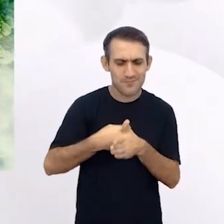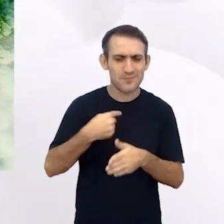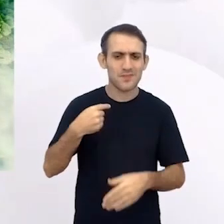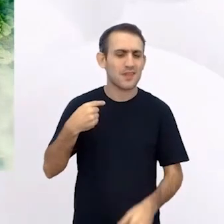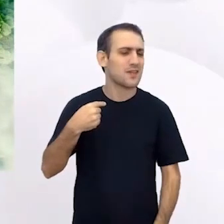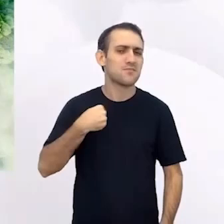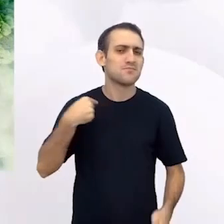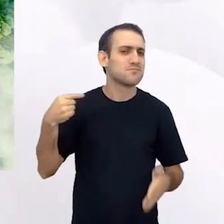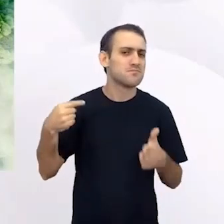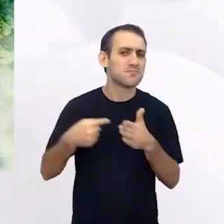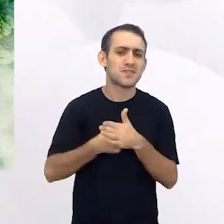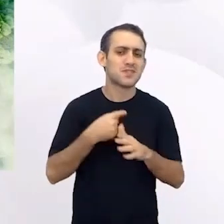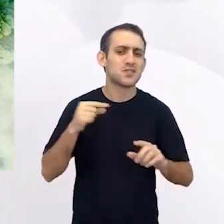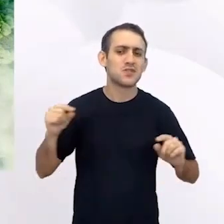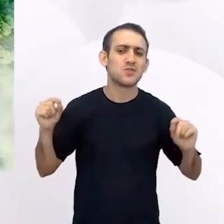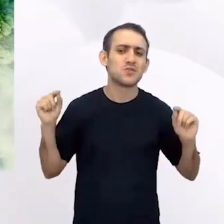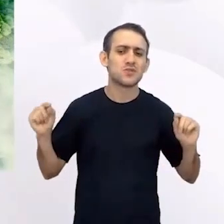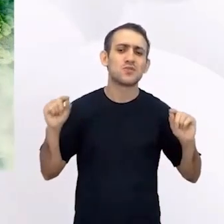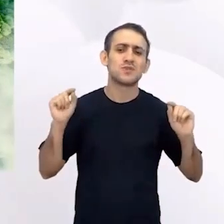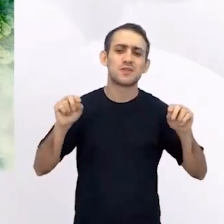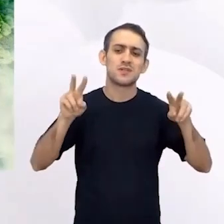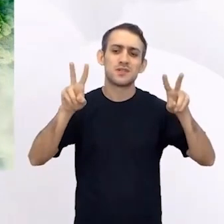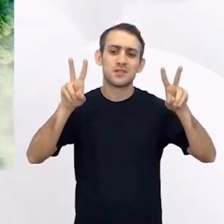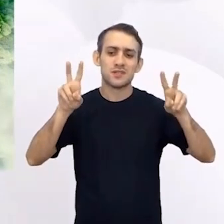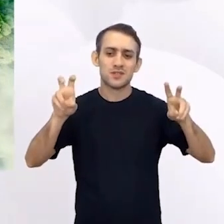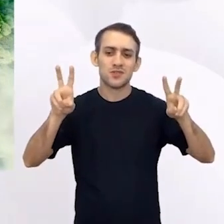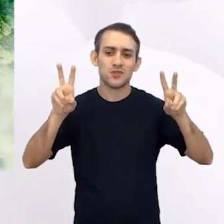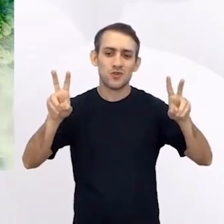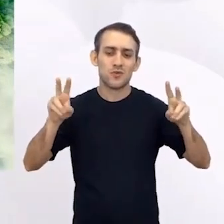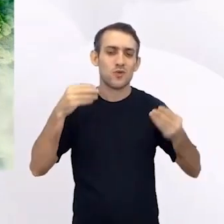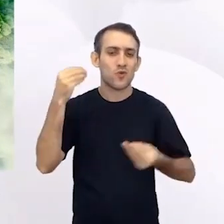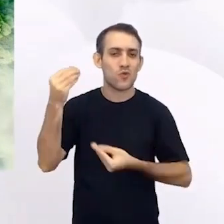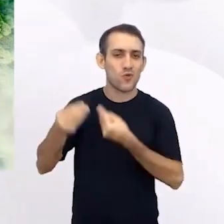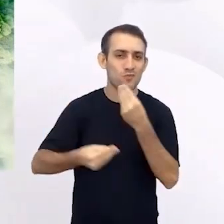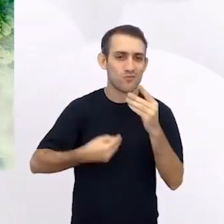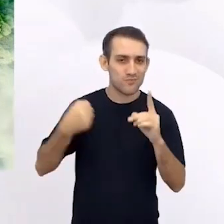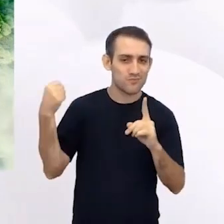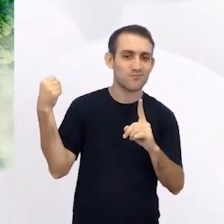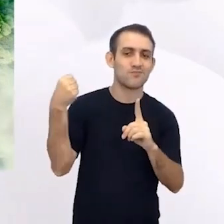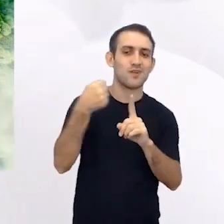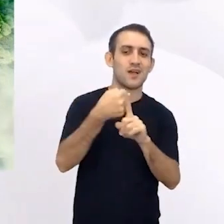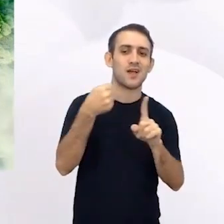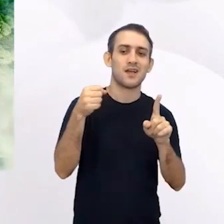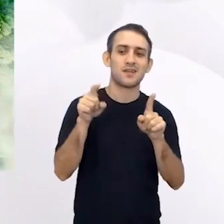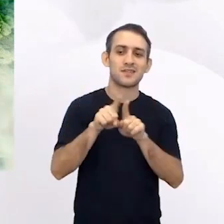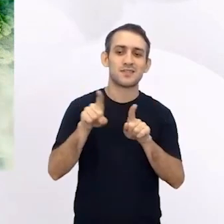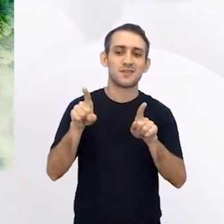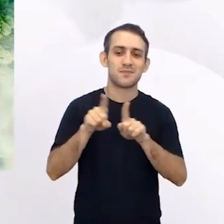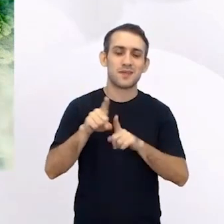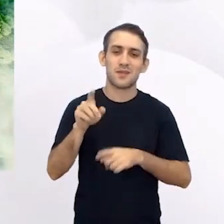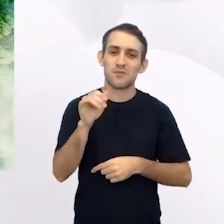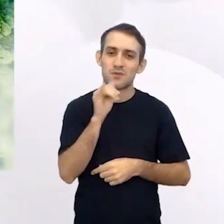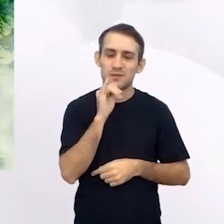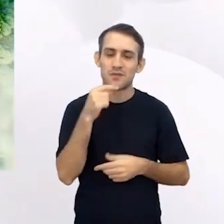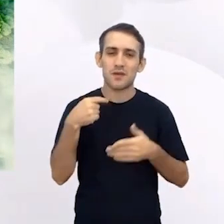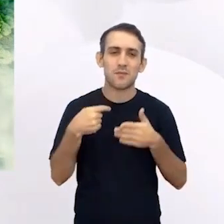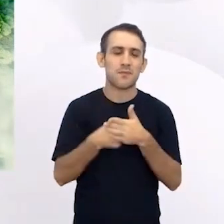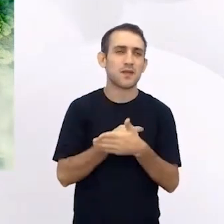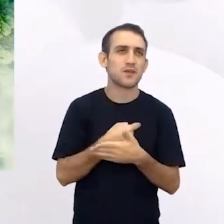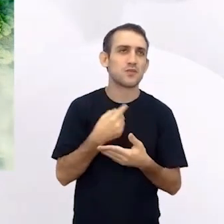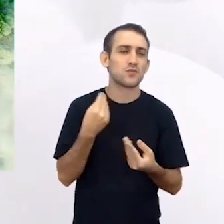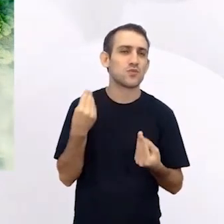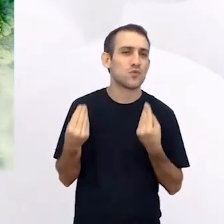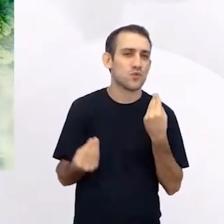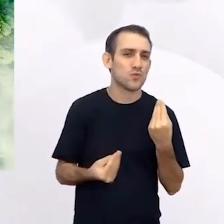me pergunto sobre o jeito que eu estou impactando? O que eu me pergunto